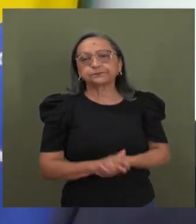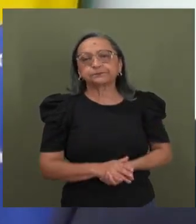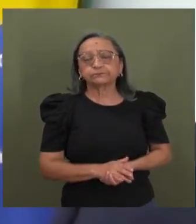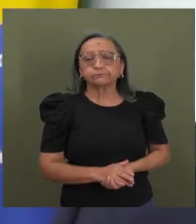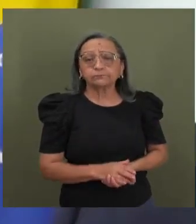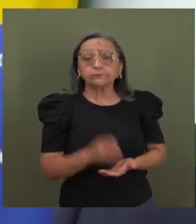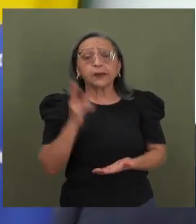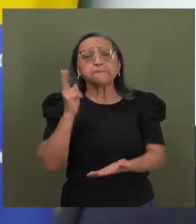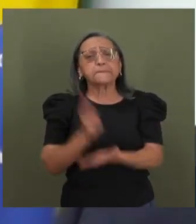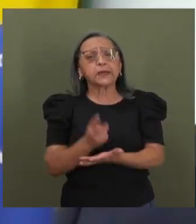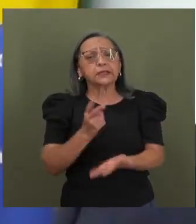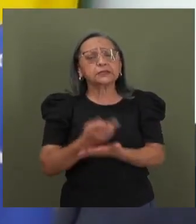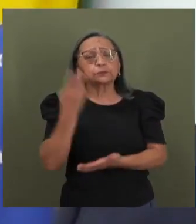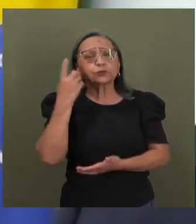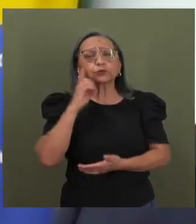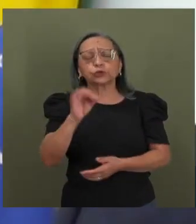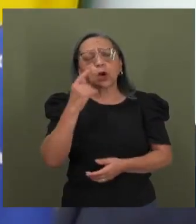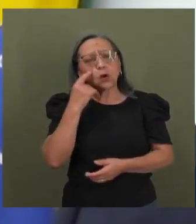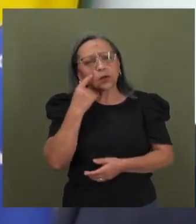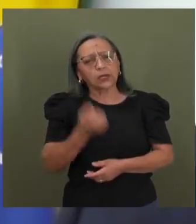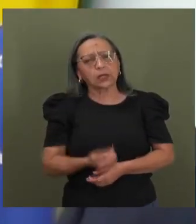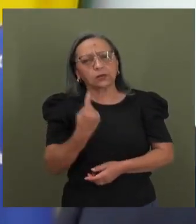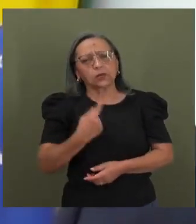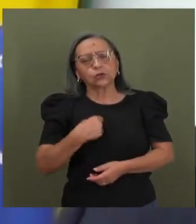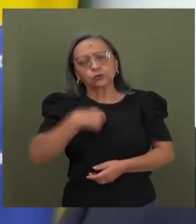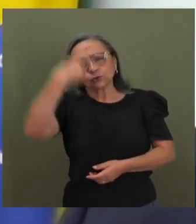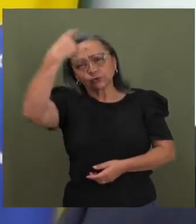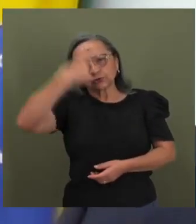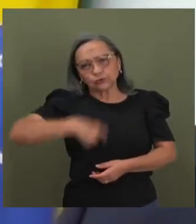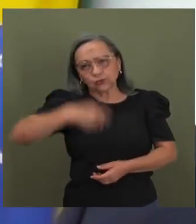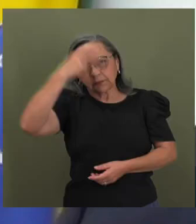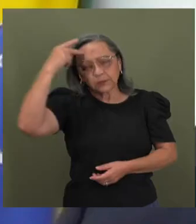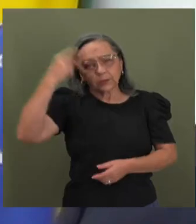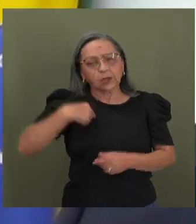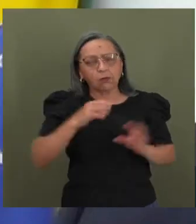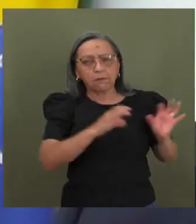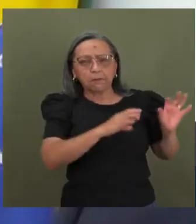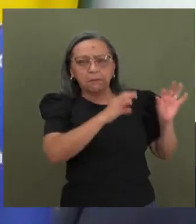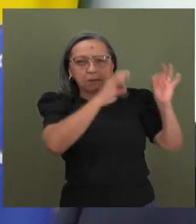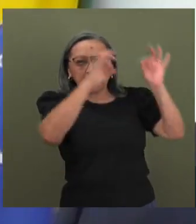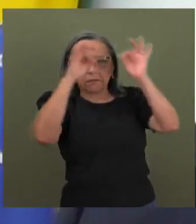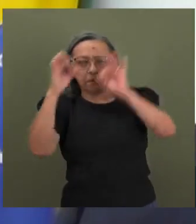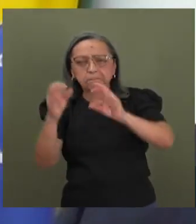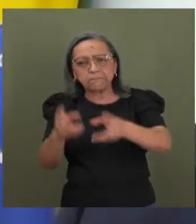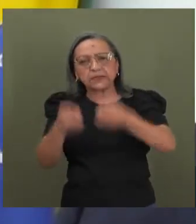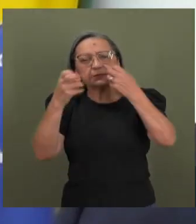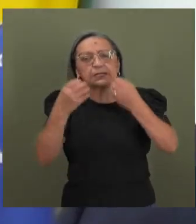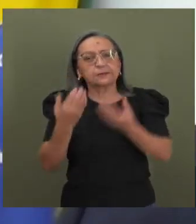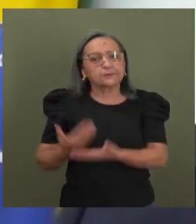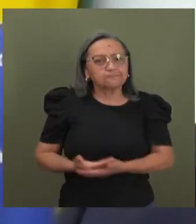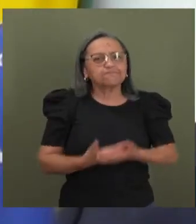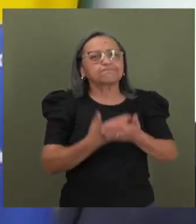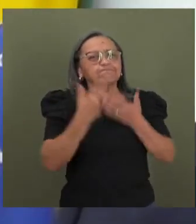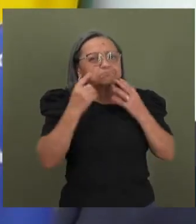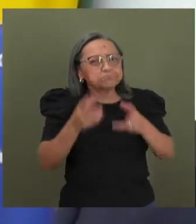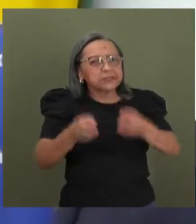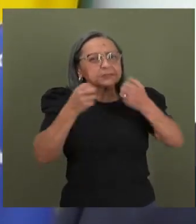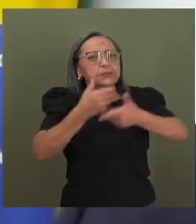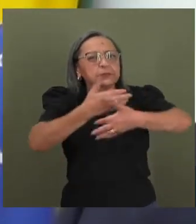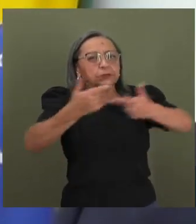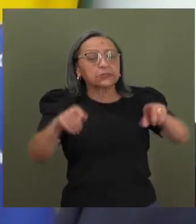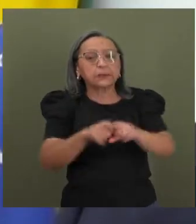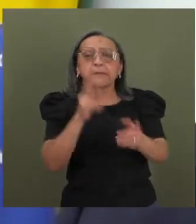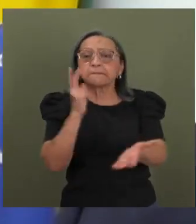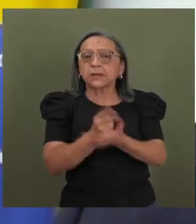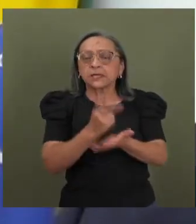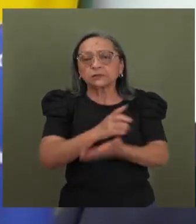mesmo dia, olha só, eu sou uma pessoa que observo muitos sinais, né? E no mesmo